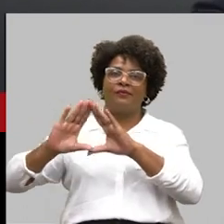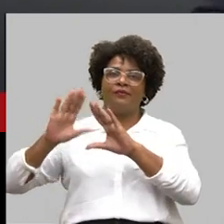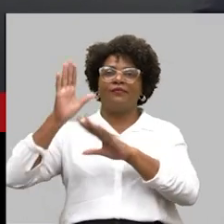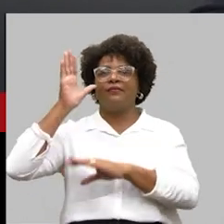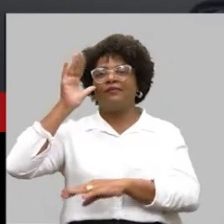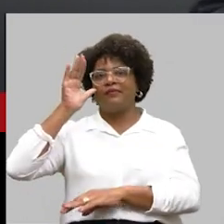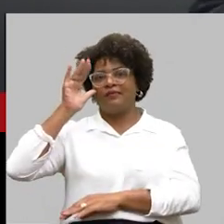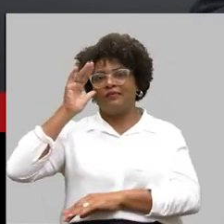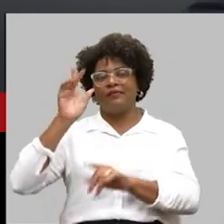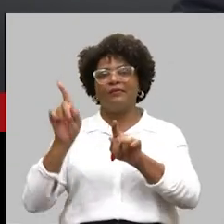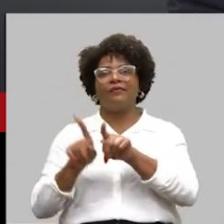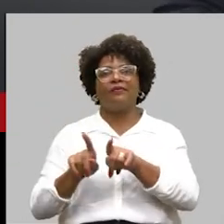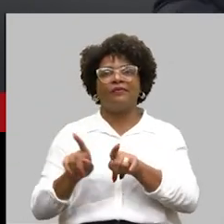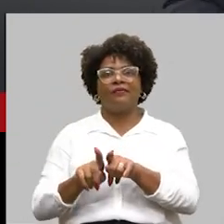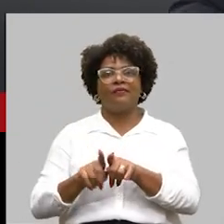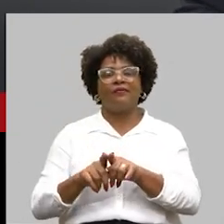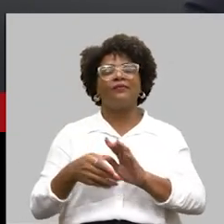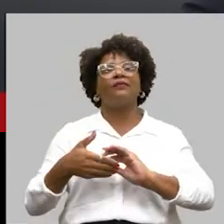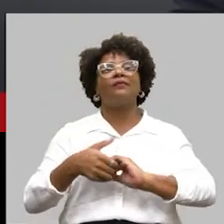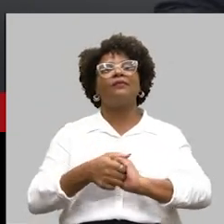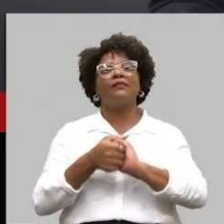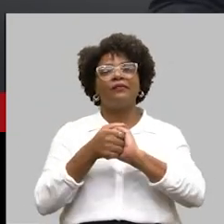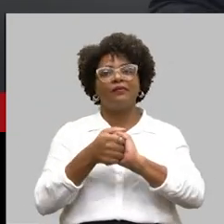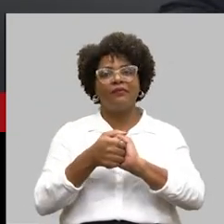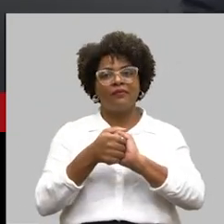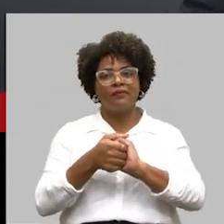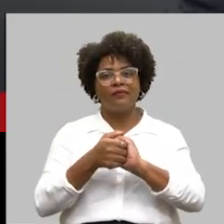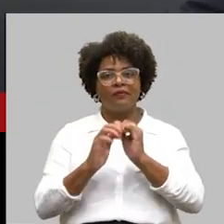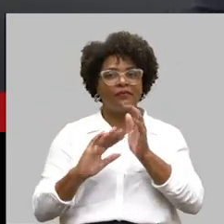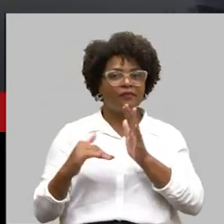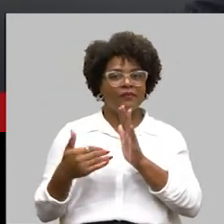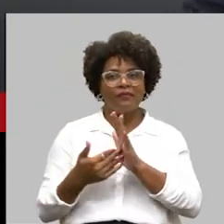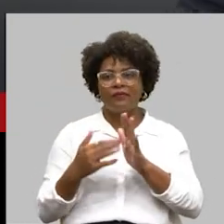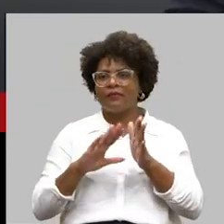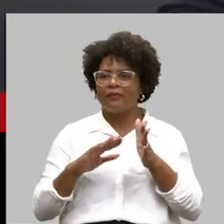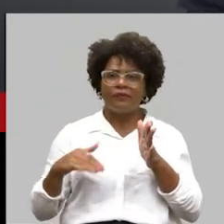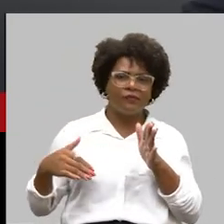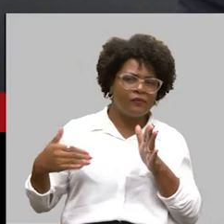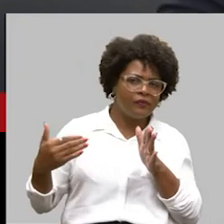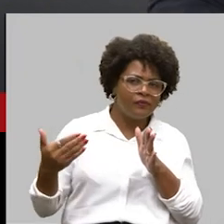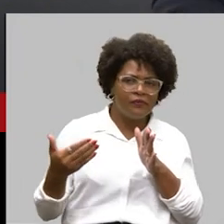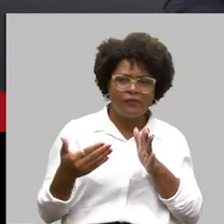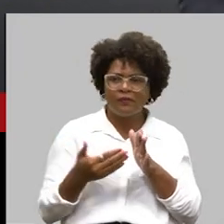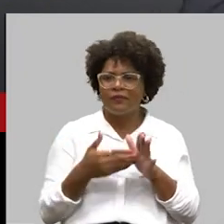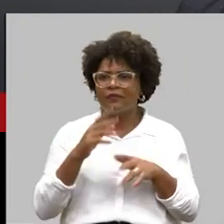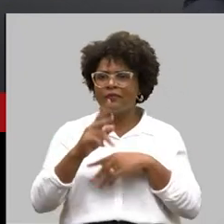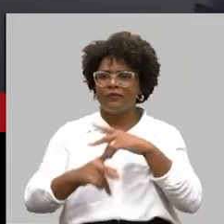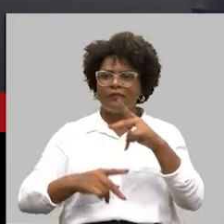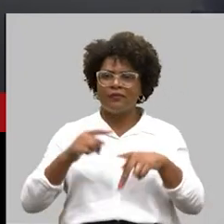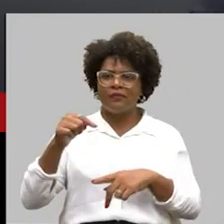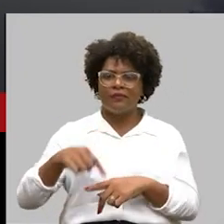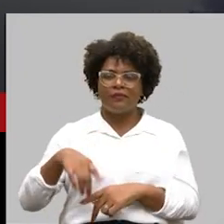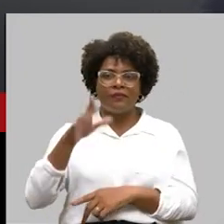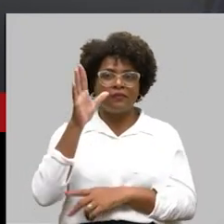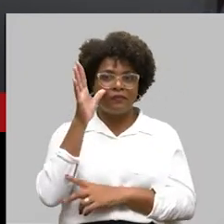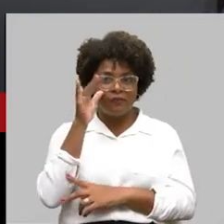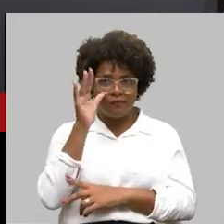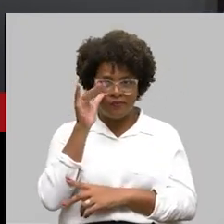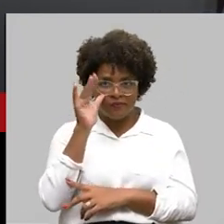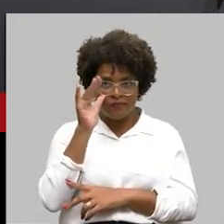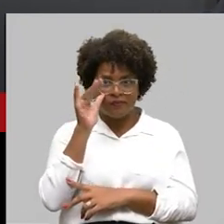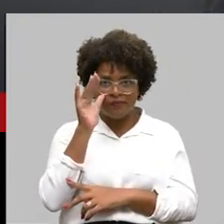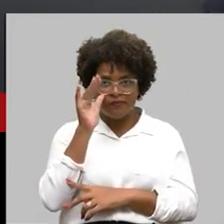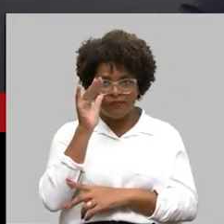assistindo cumprimentar também todos os ouvintes como nós estamos ao vivo então Eh